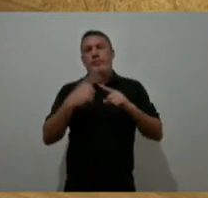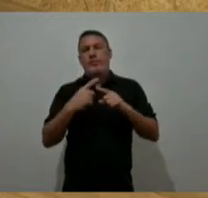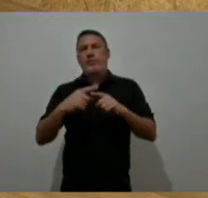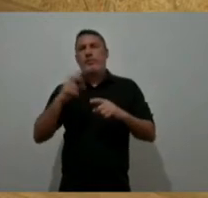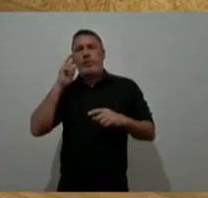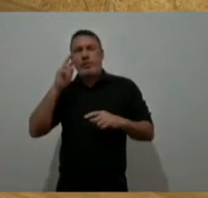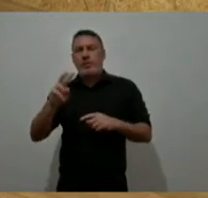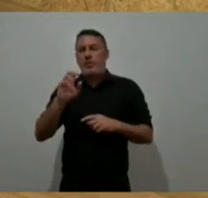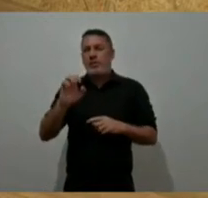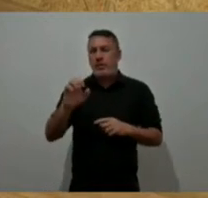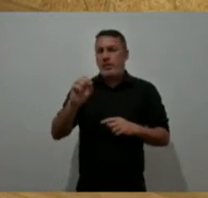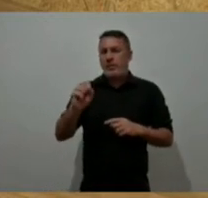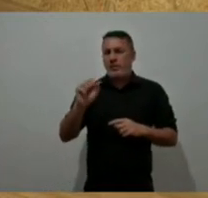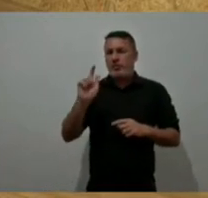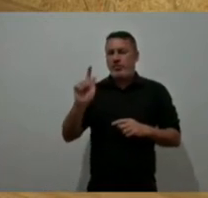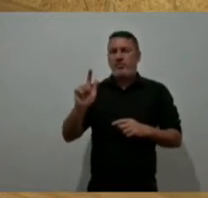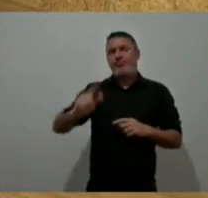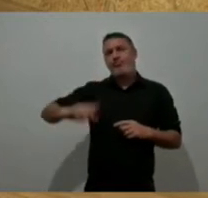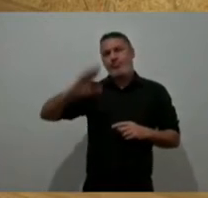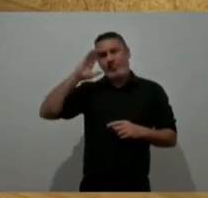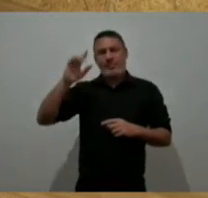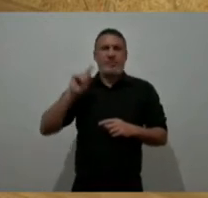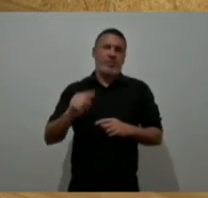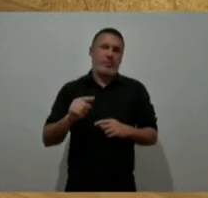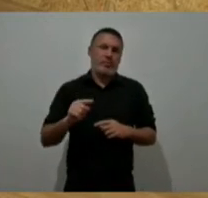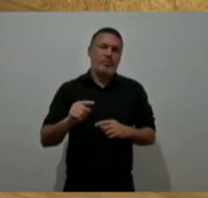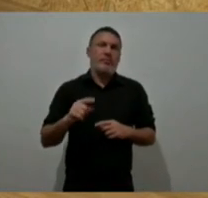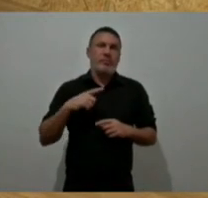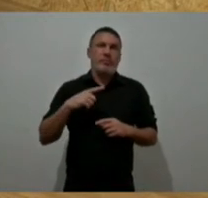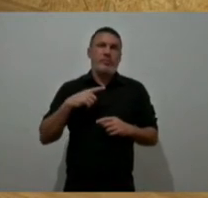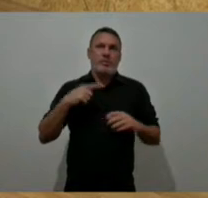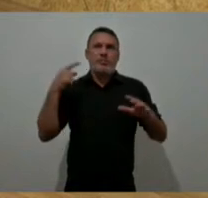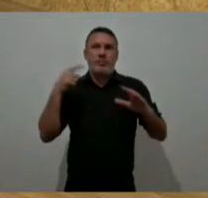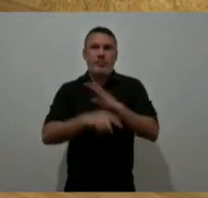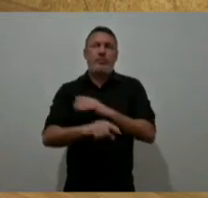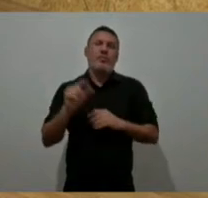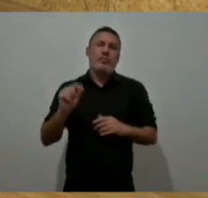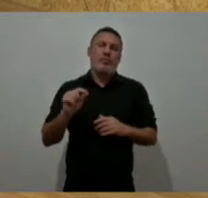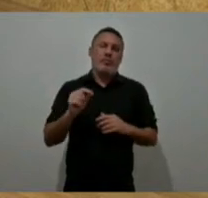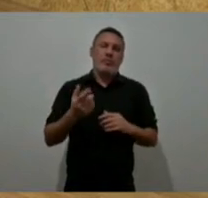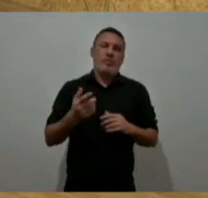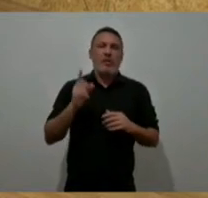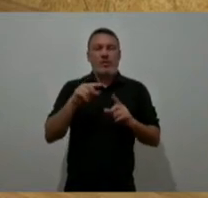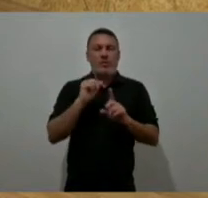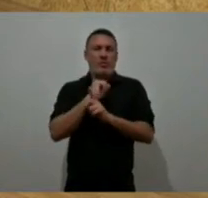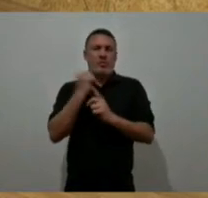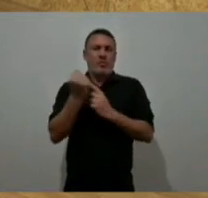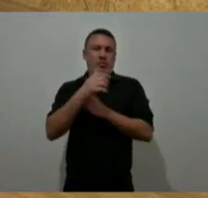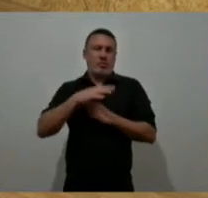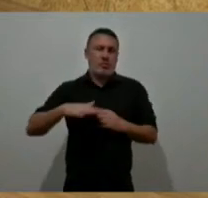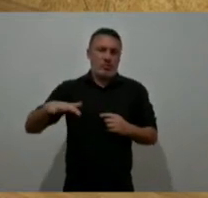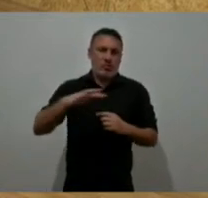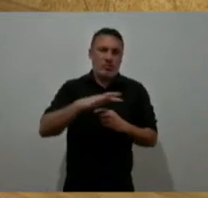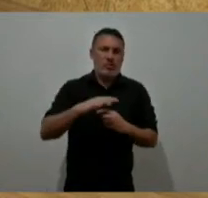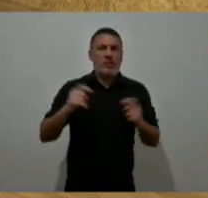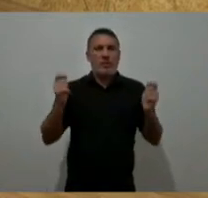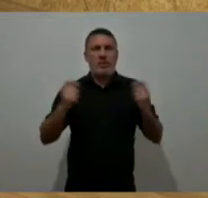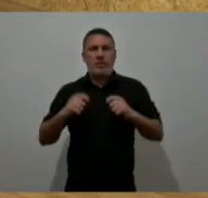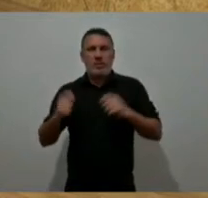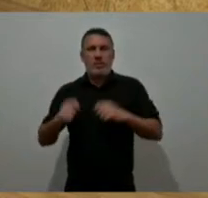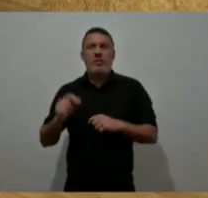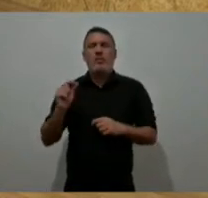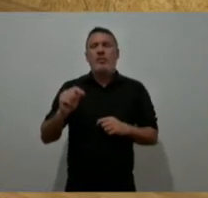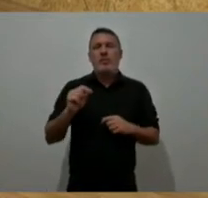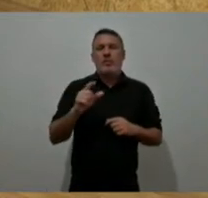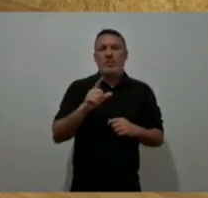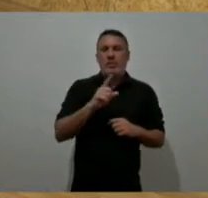e depois a gente pode aprofundar, né? E principalmente o S, a questão social, ela permeia todas as companhias